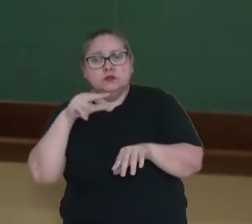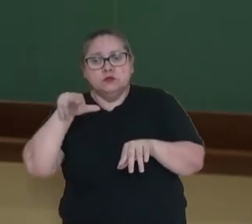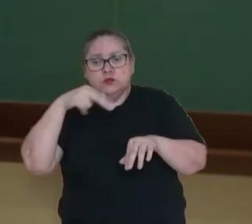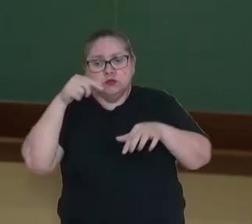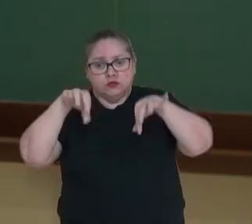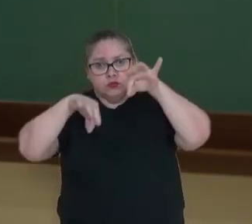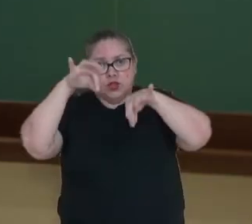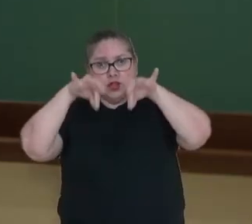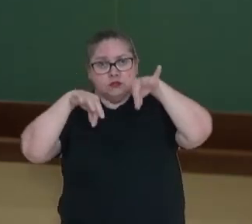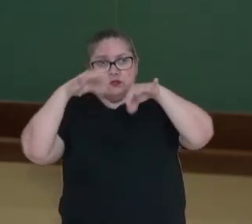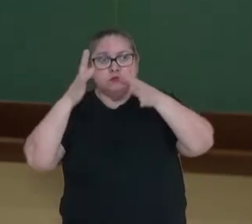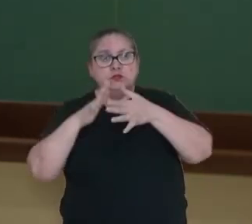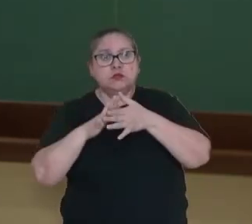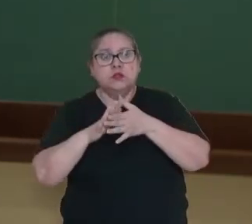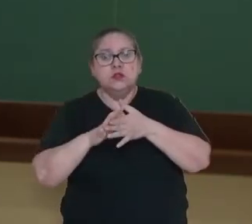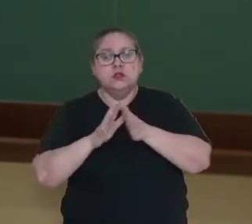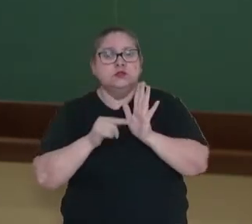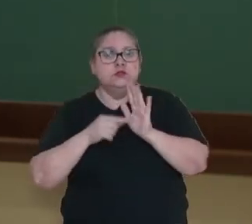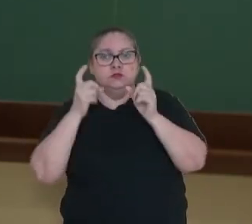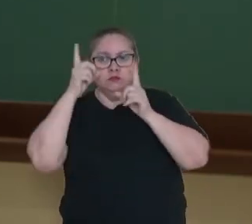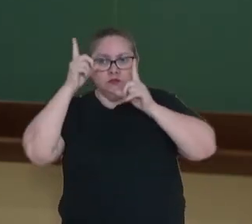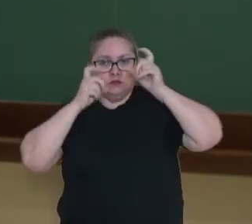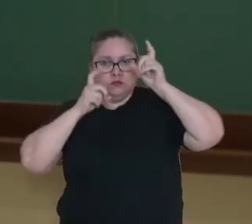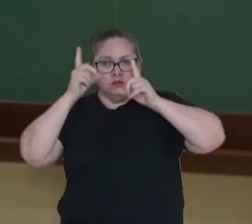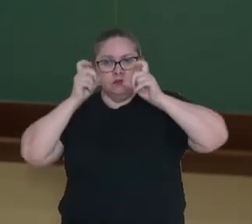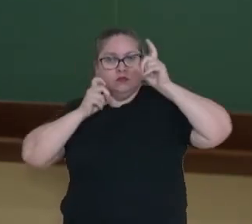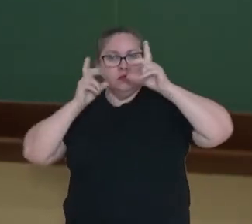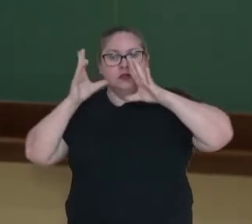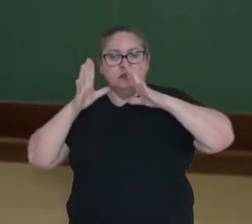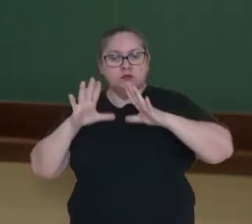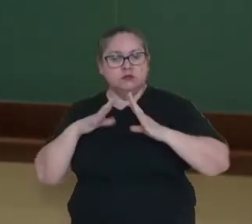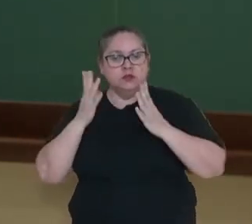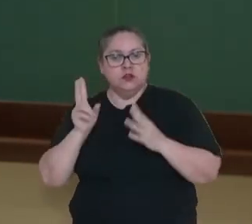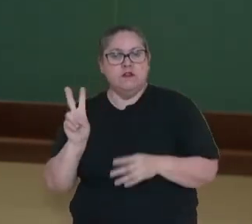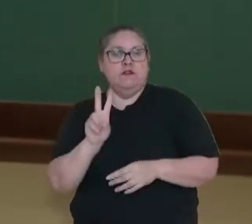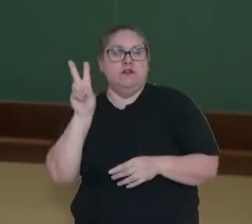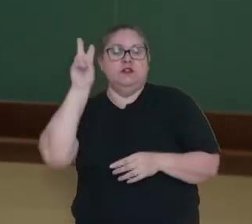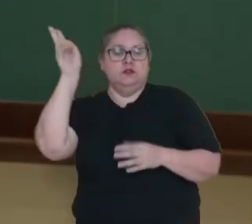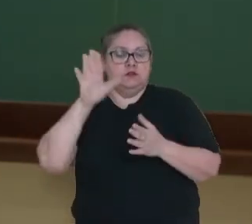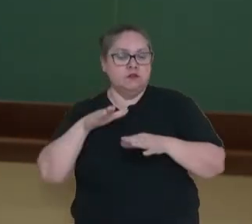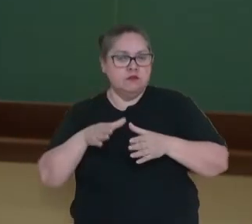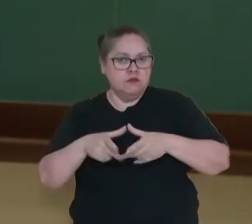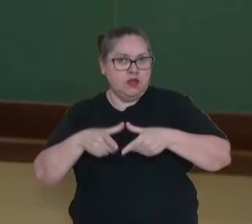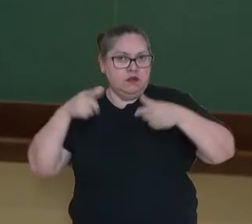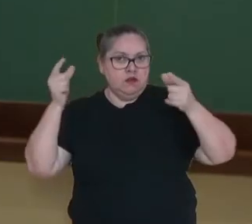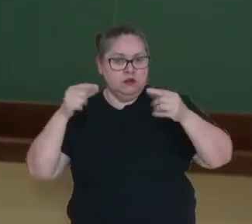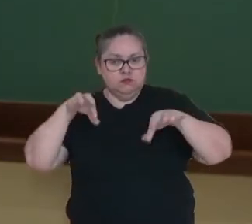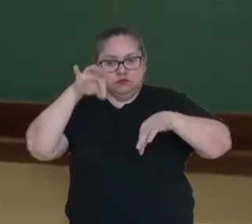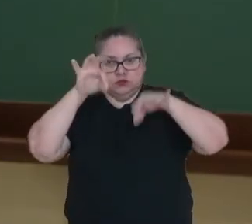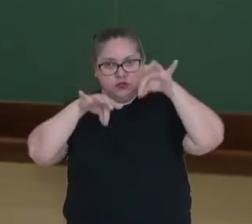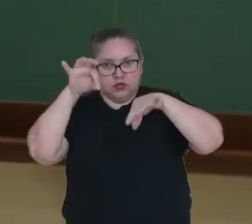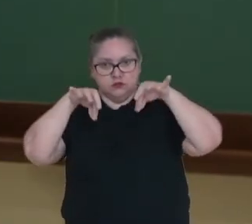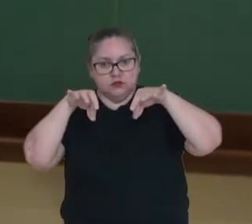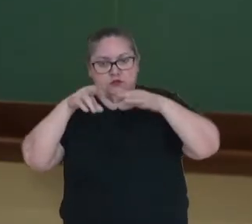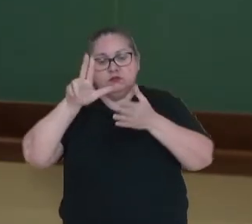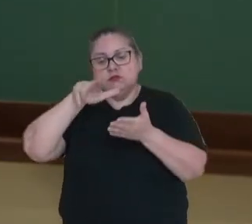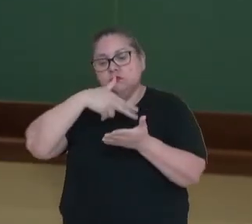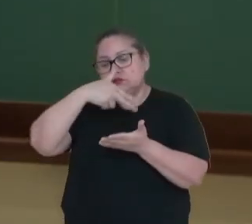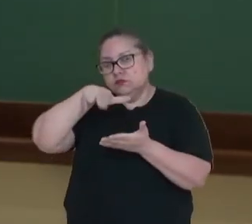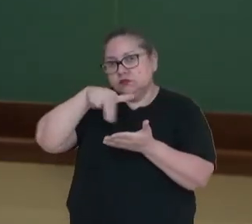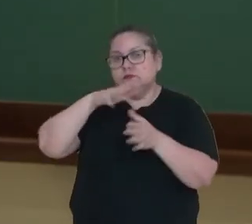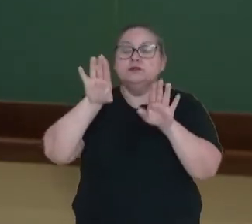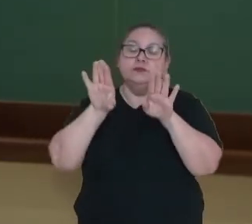teatro, tá? As expressões faciais, elas ganham uma valorização maior no teatro, né? Na dança,